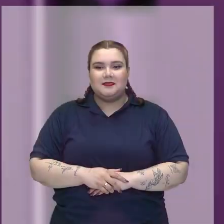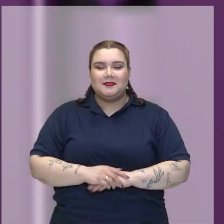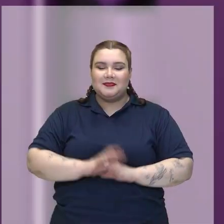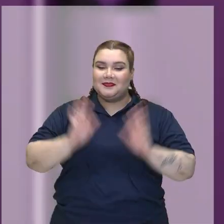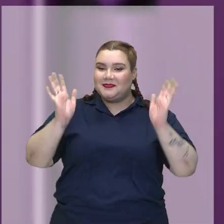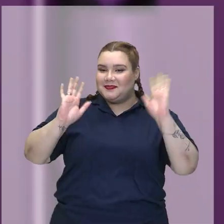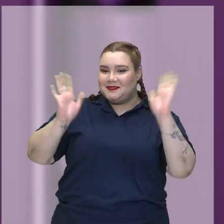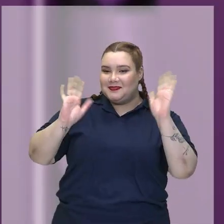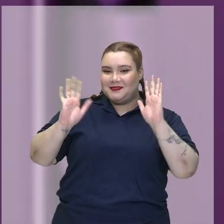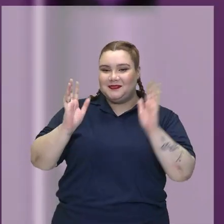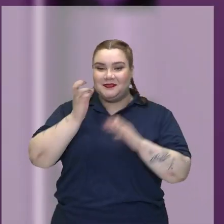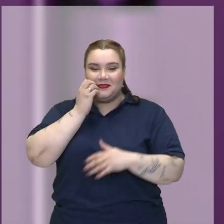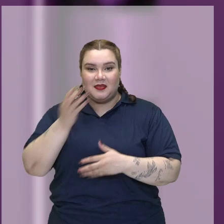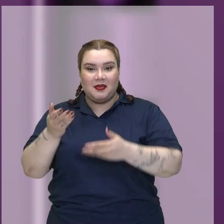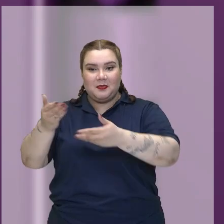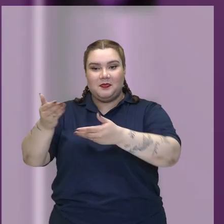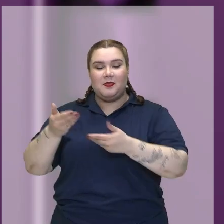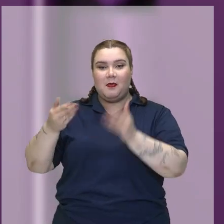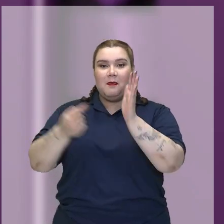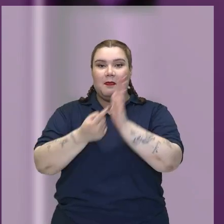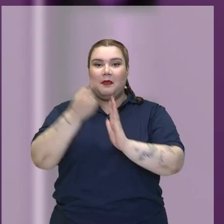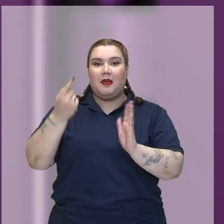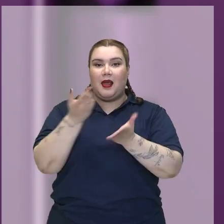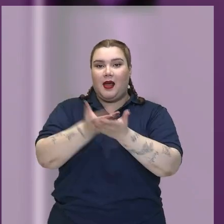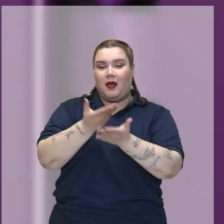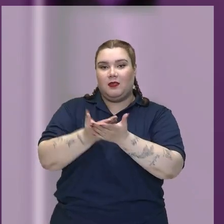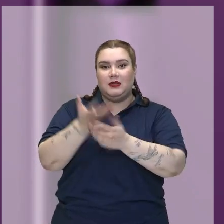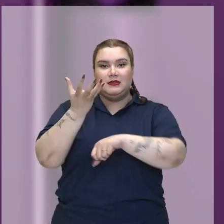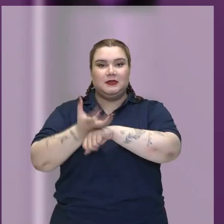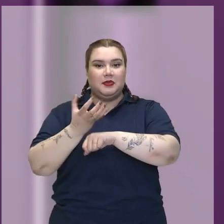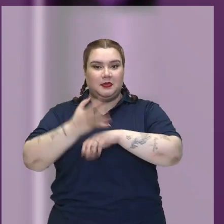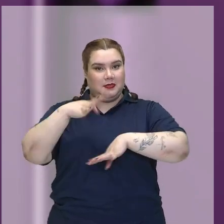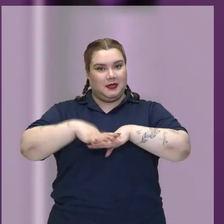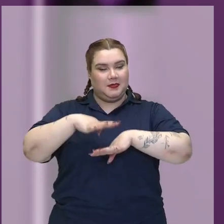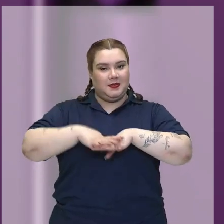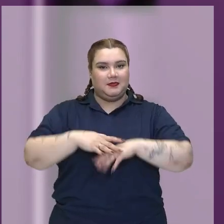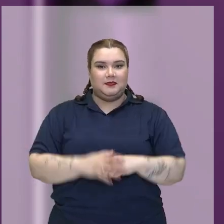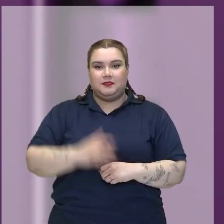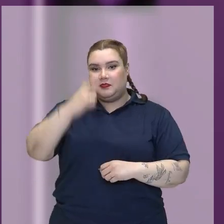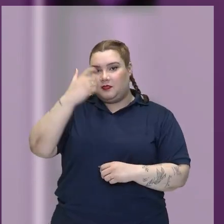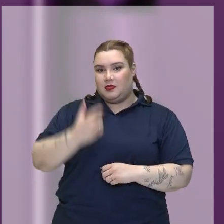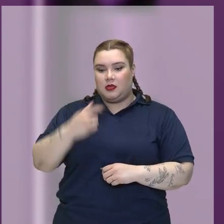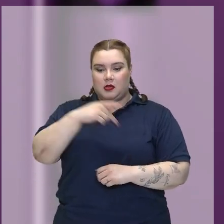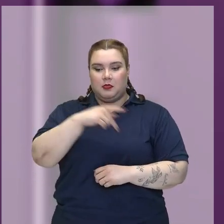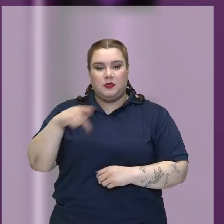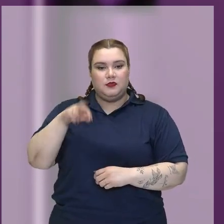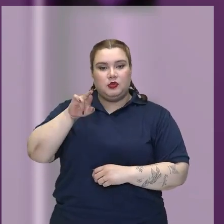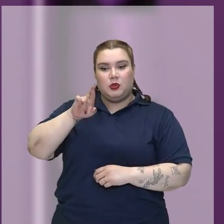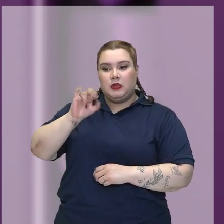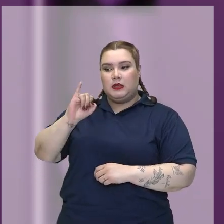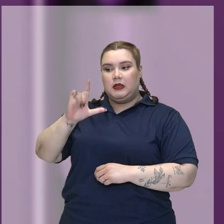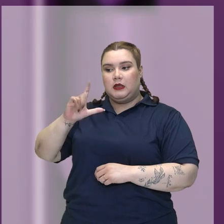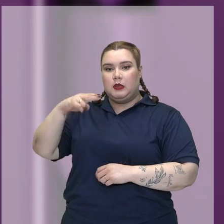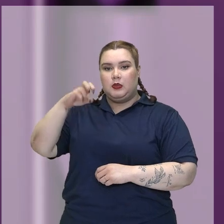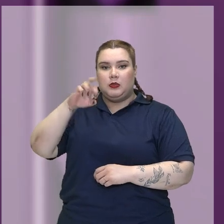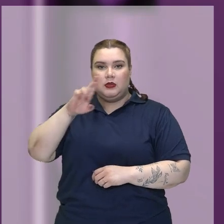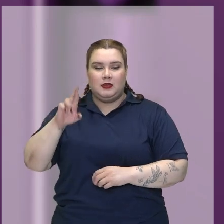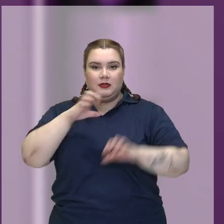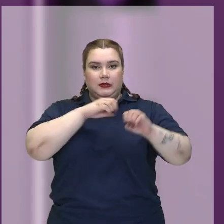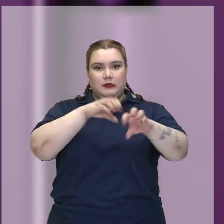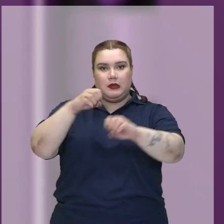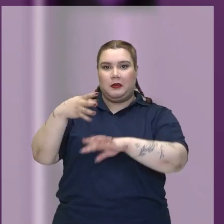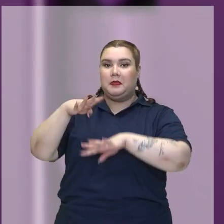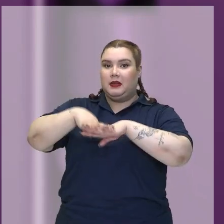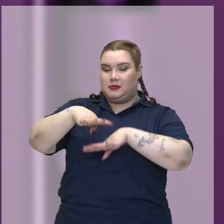Olá, seja bem-vindo à nossa primeira aula do componente matemática. Eu sou o professor Rio, né? Sou professor de matemática e eu quero apresentar